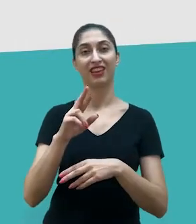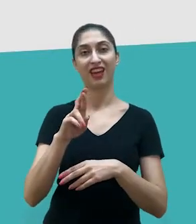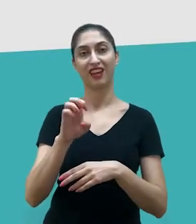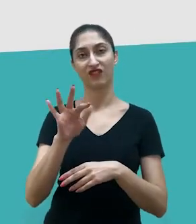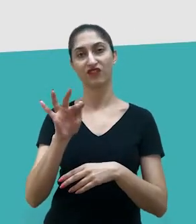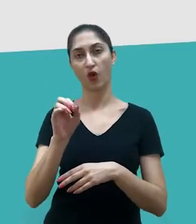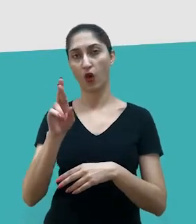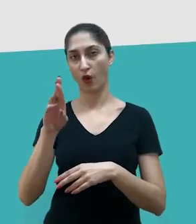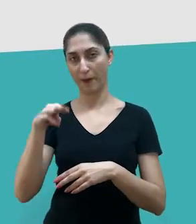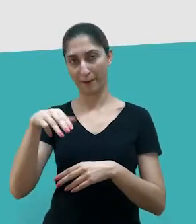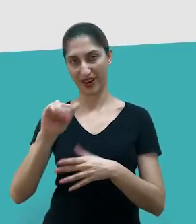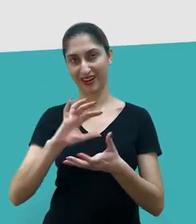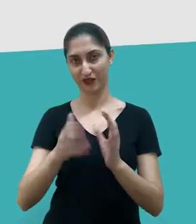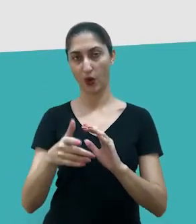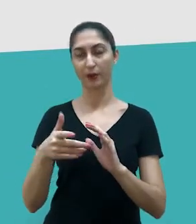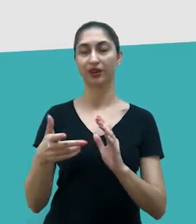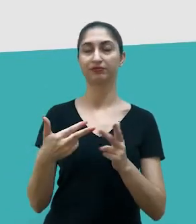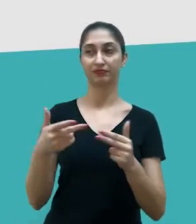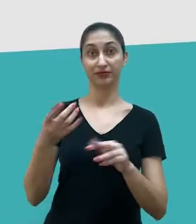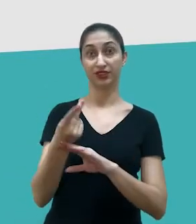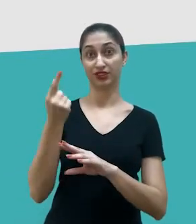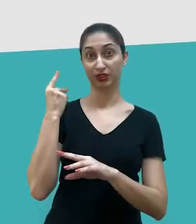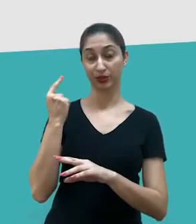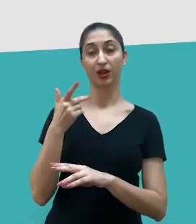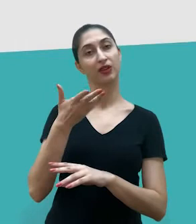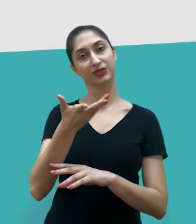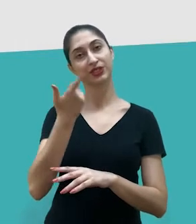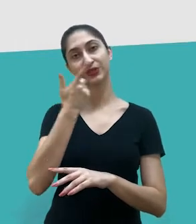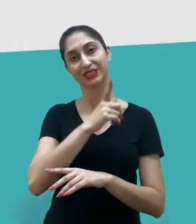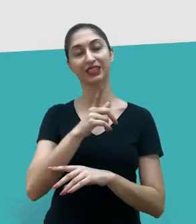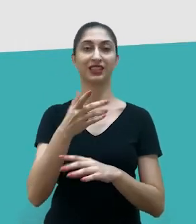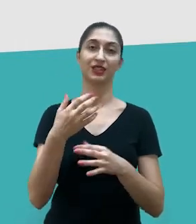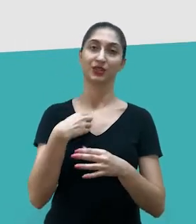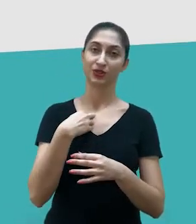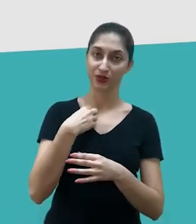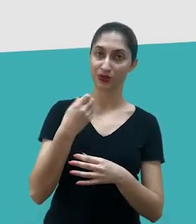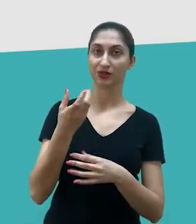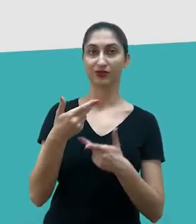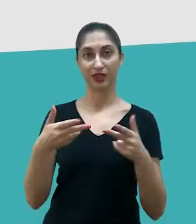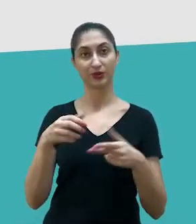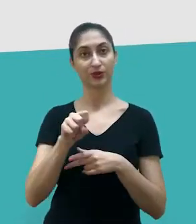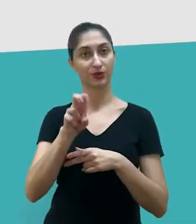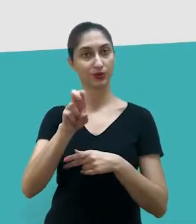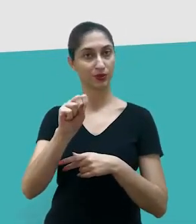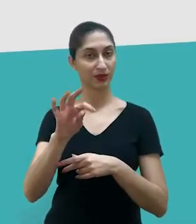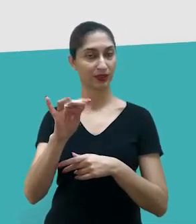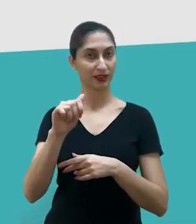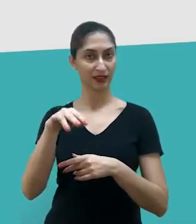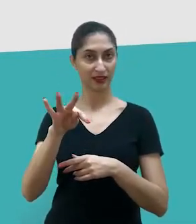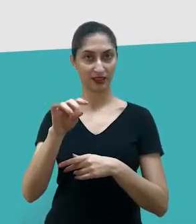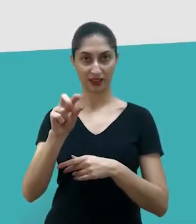é a fórmula para ter um guarda-roupa mais sustentável. Então, é muito interessante quando a gente pensa